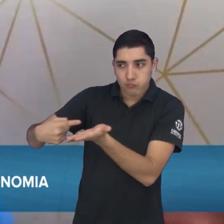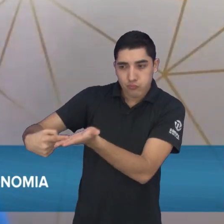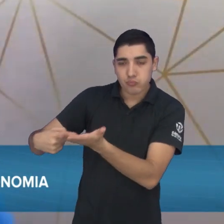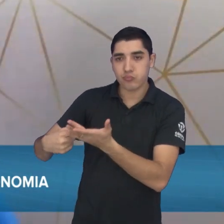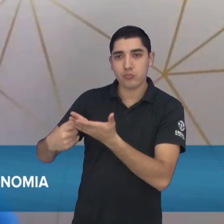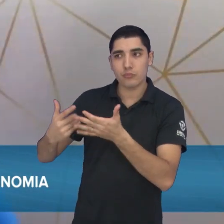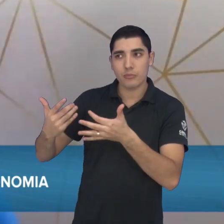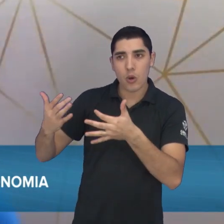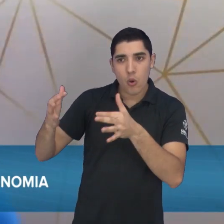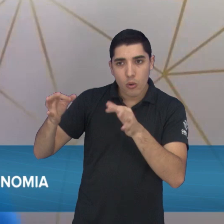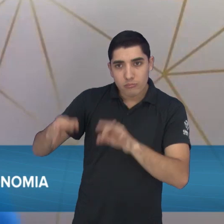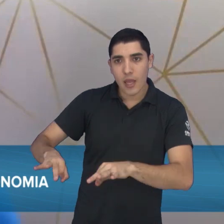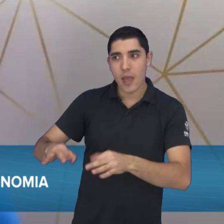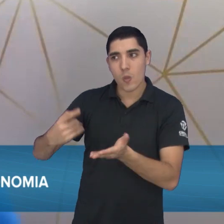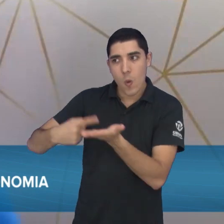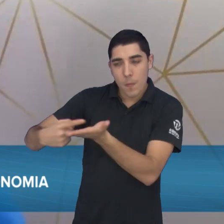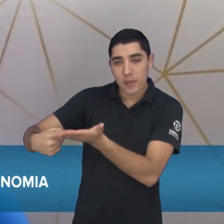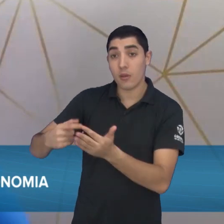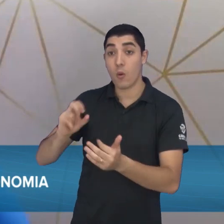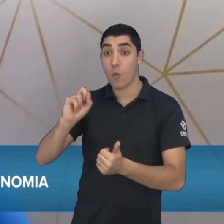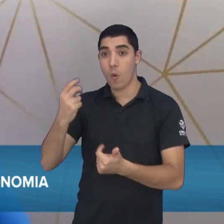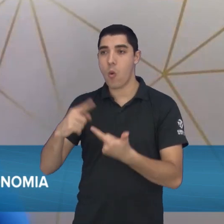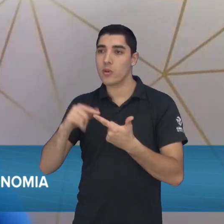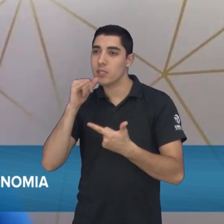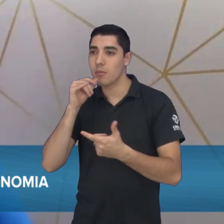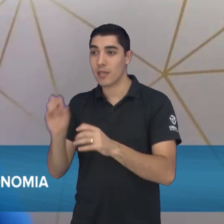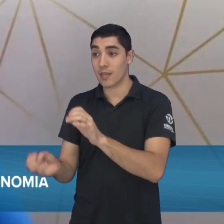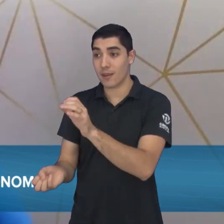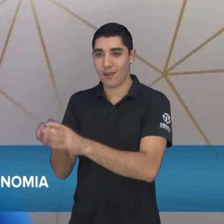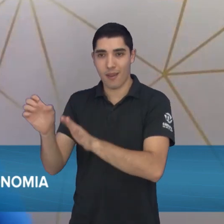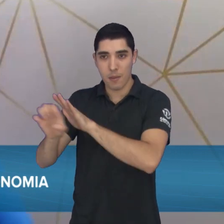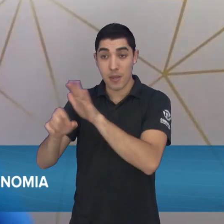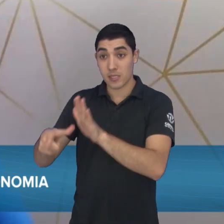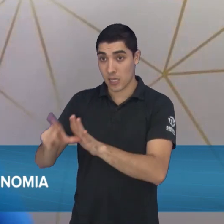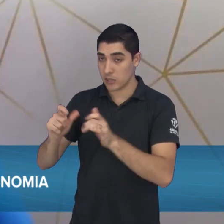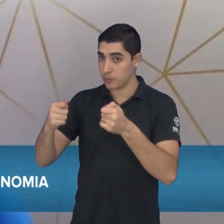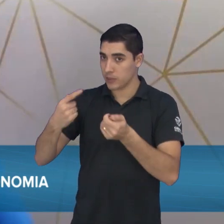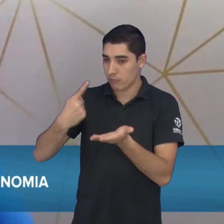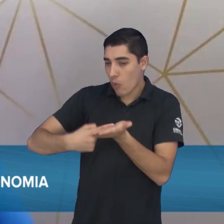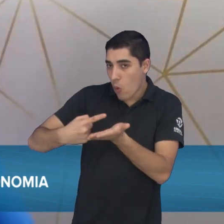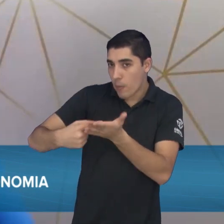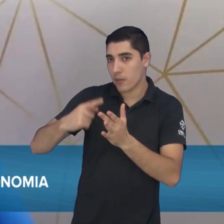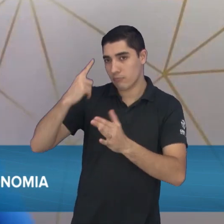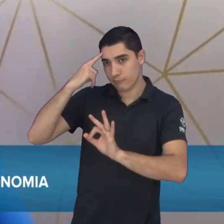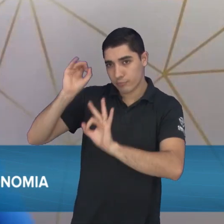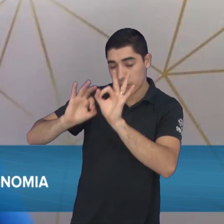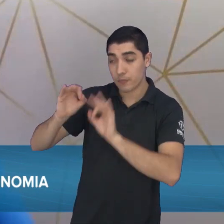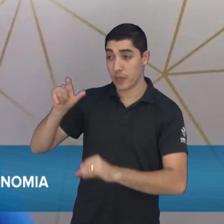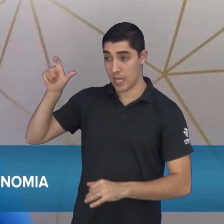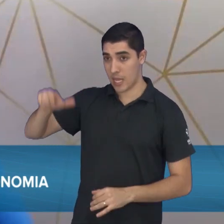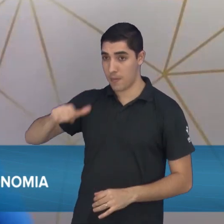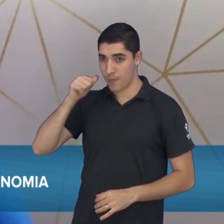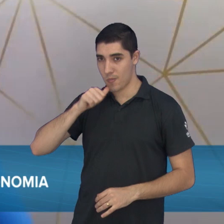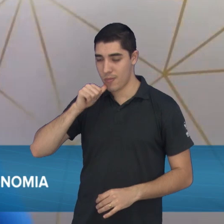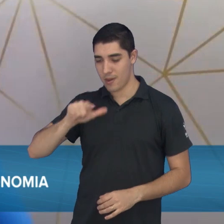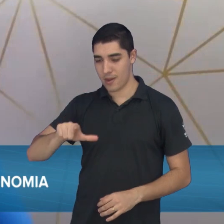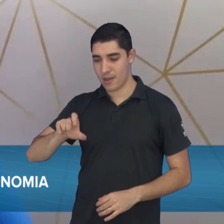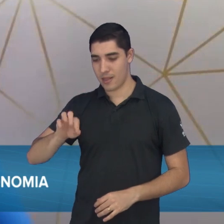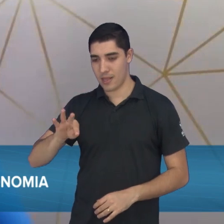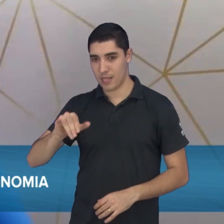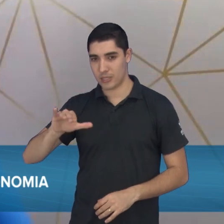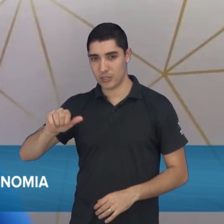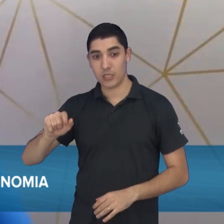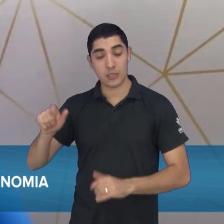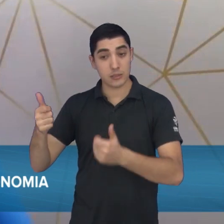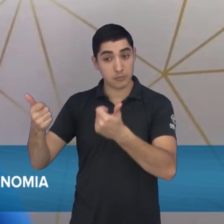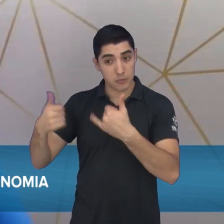entende? Então, a socióloga, né, a Letícia, trouxe dados importantes, uma visão importante em termos de sociologia,